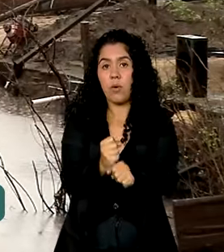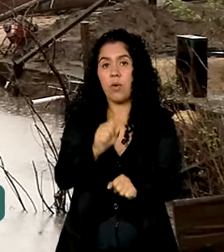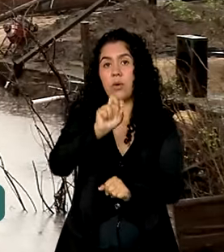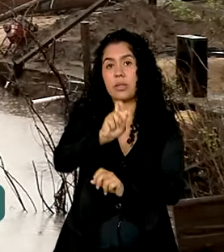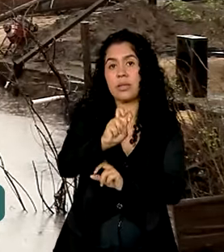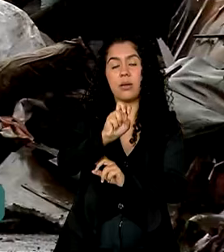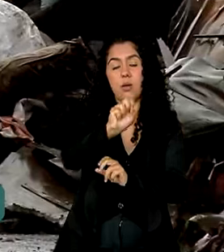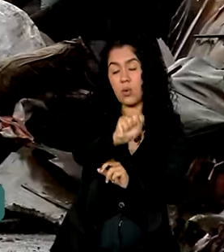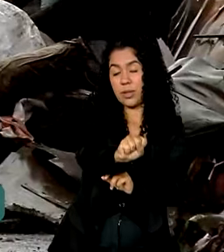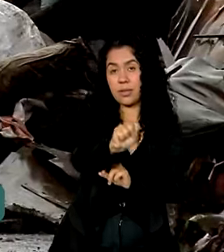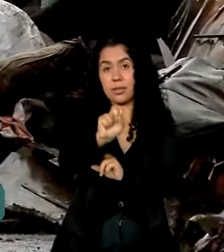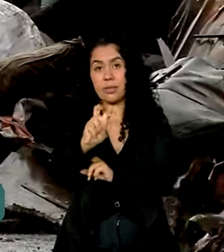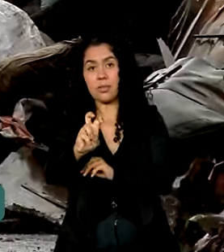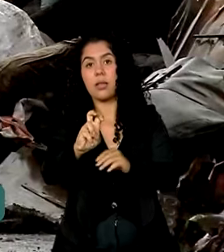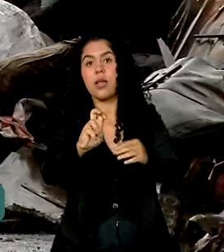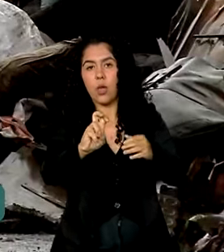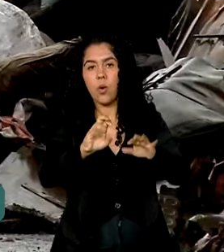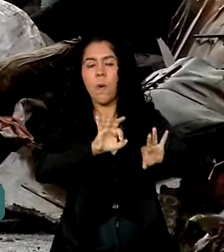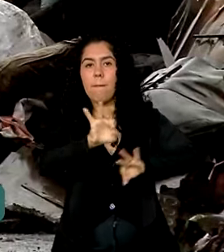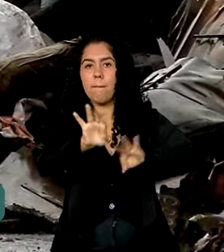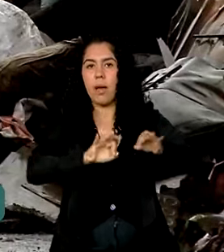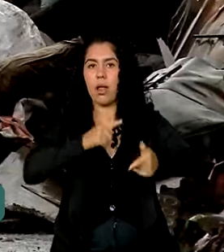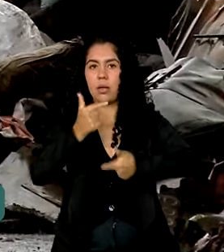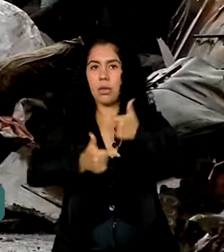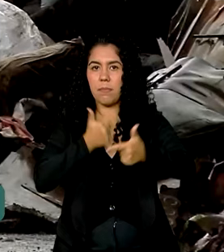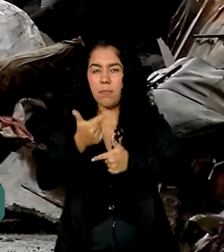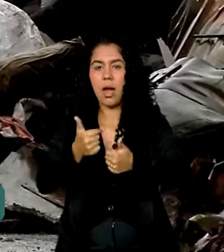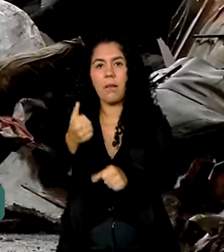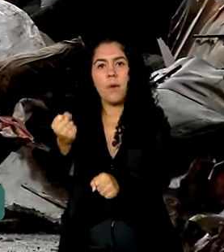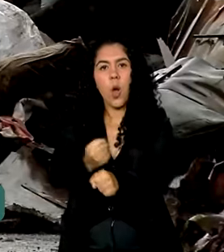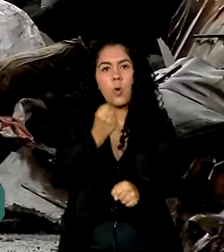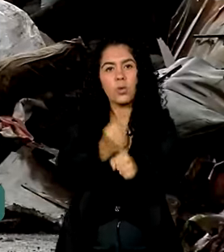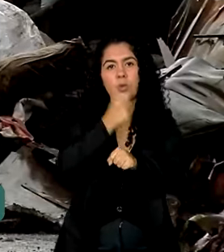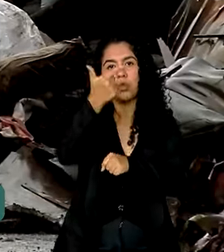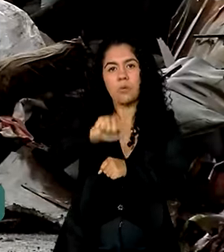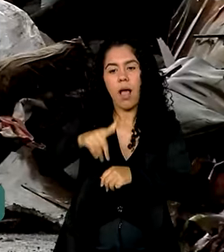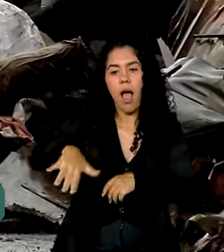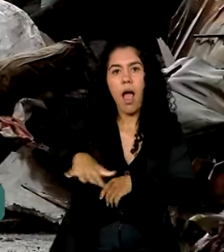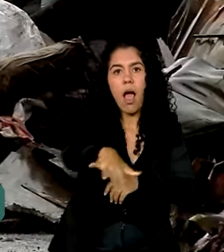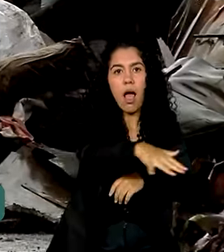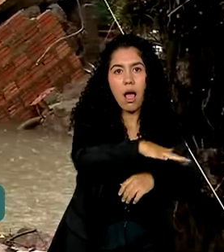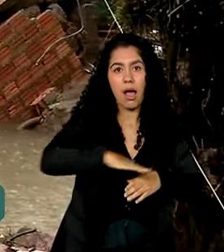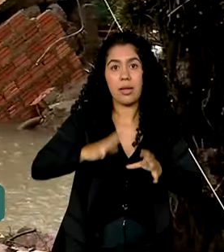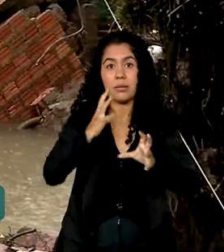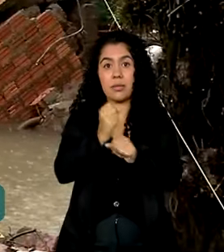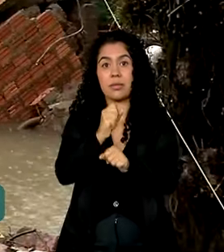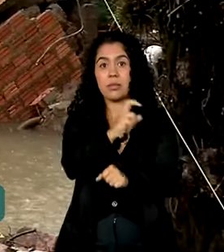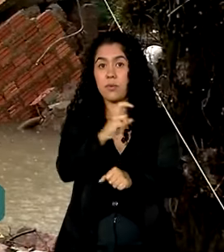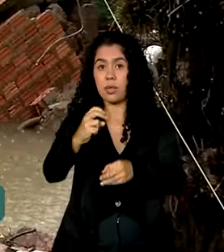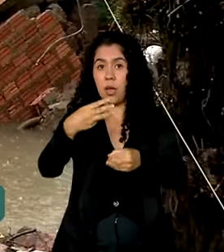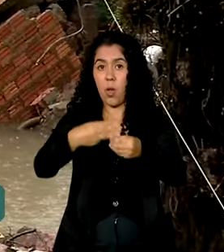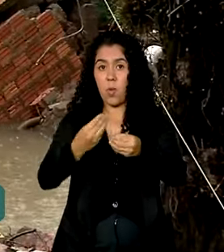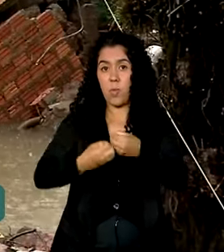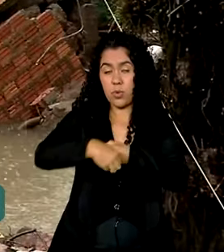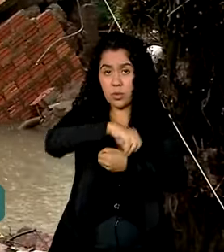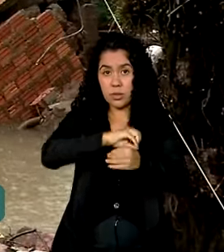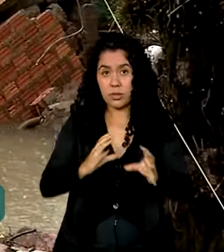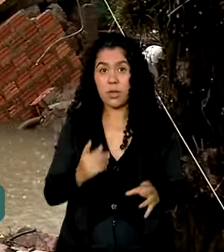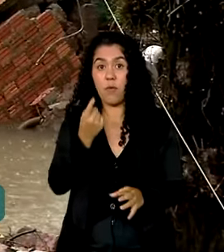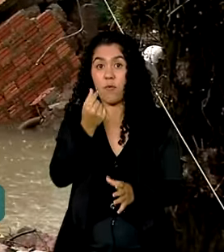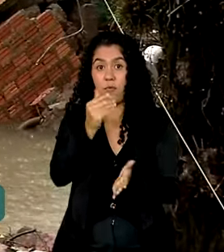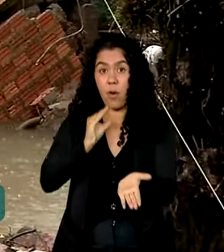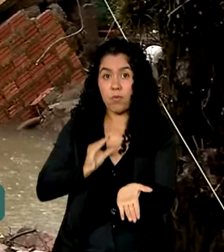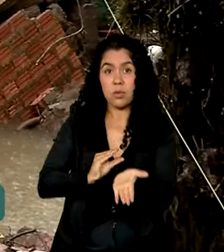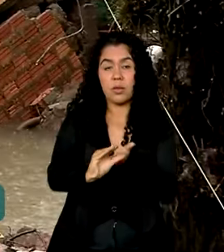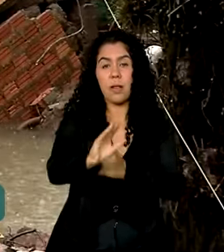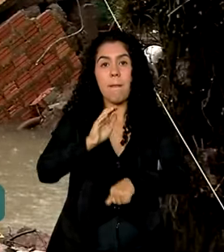planos de trabalho para a reconstrução das áreas destruídas em 55 municípios. O valor é de mais de